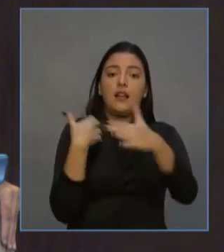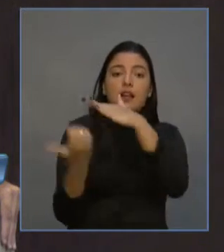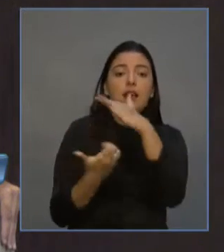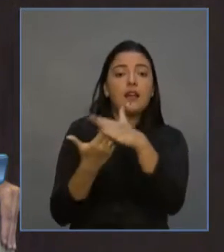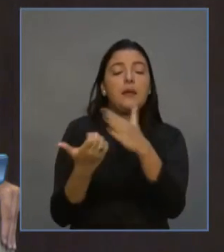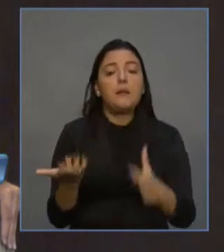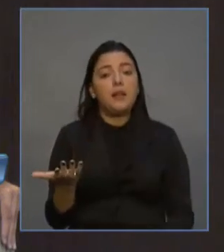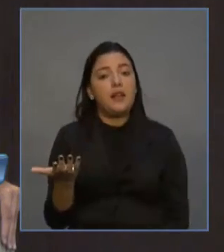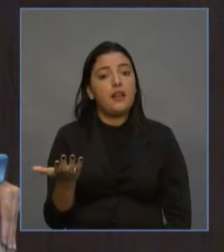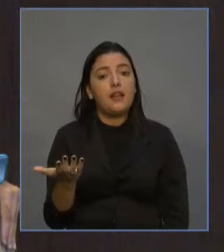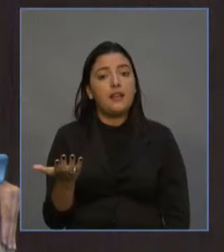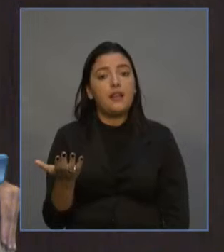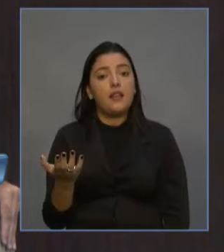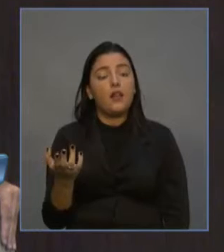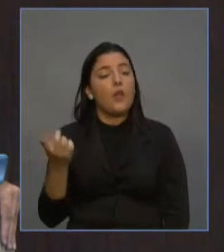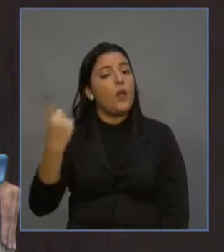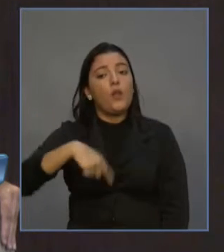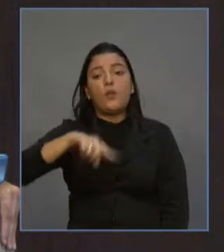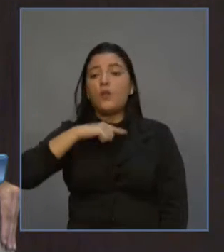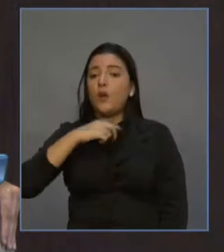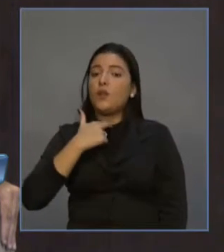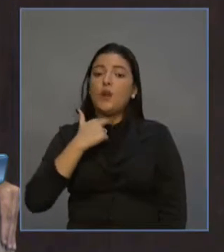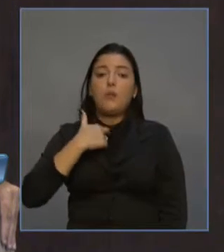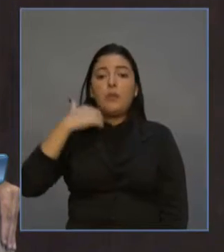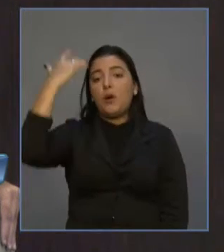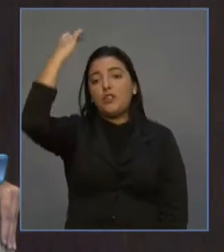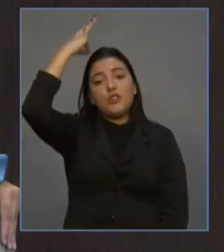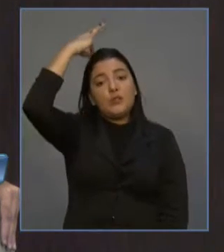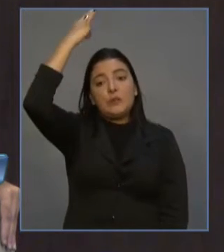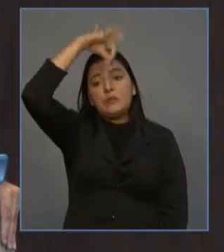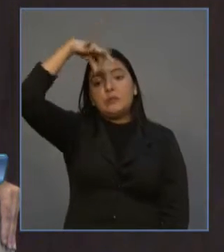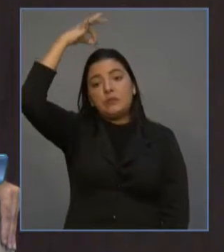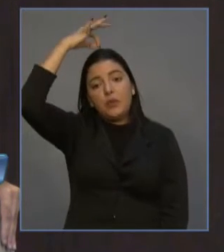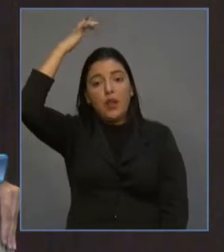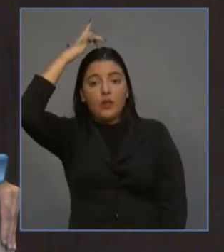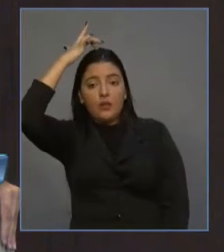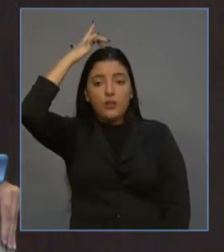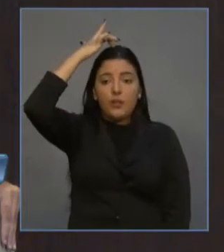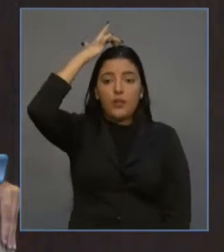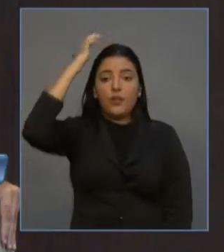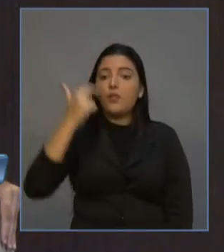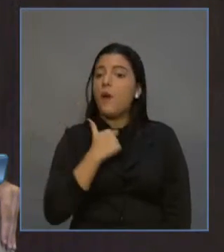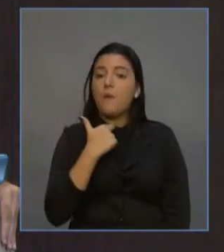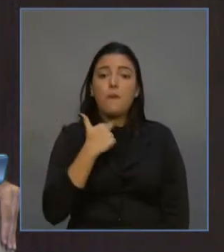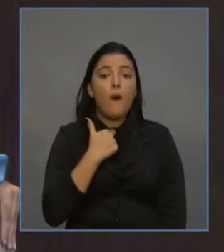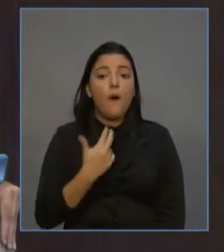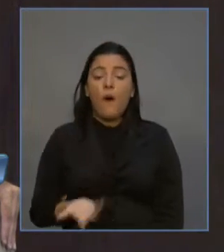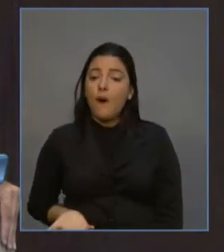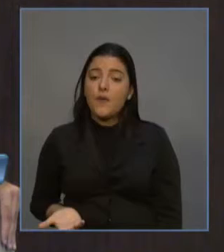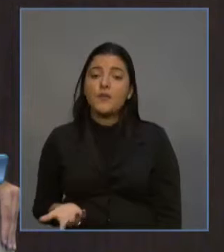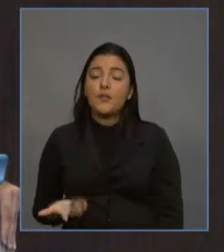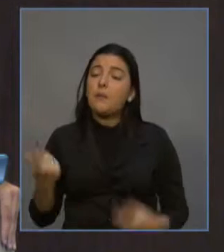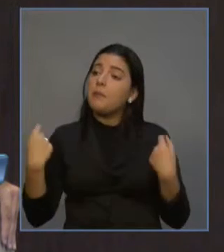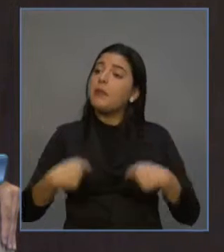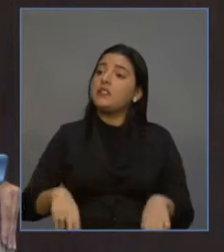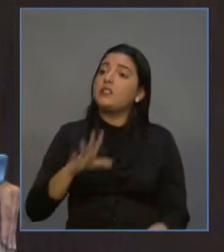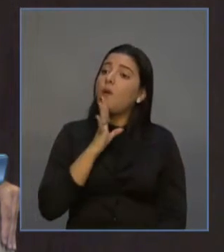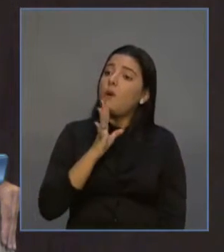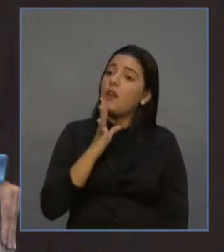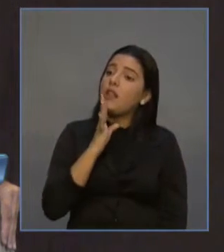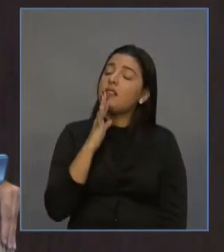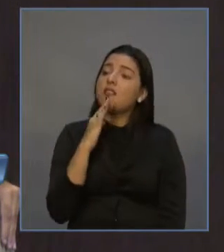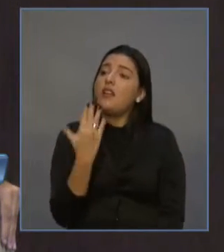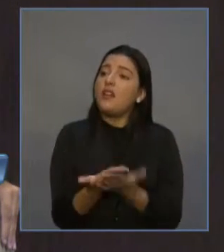corporações. Não sejamos ingênuos. O porta-voz do populismo autoritário, que não reúne